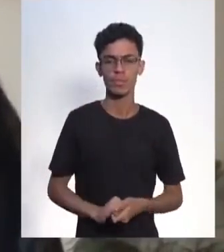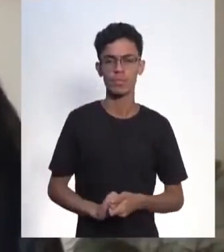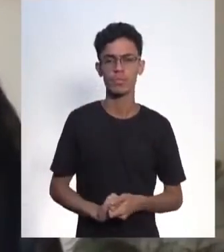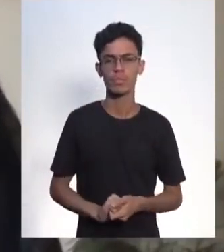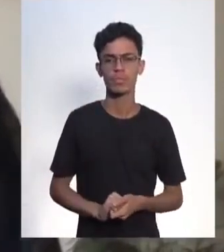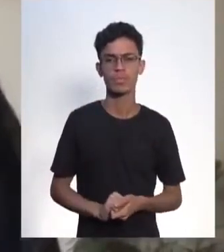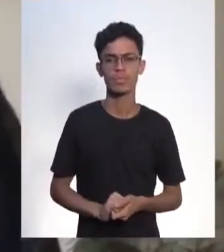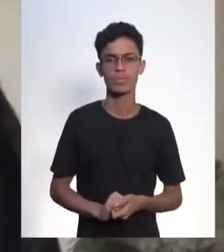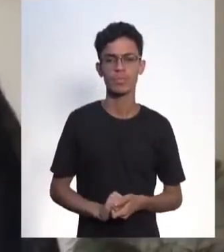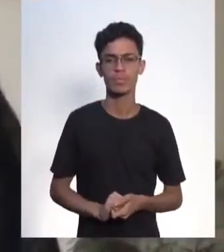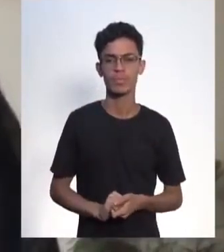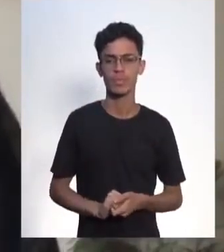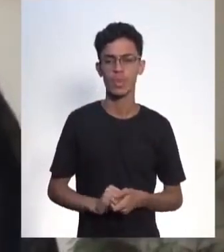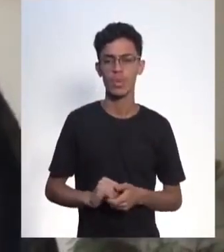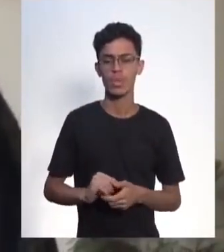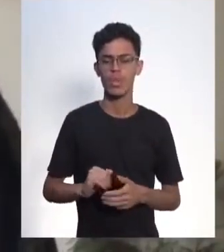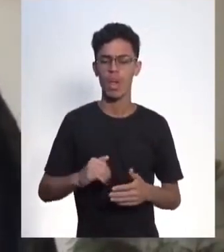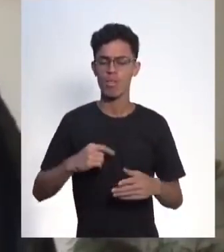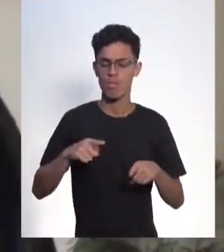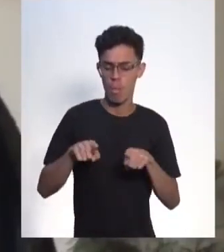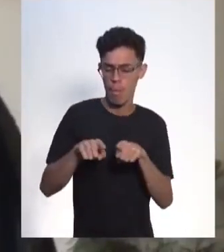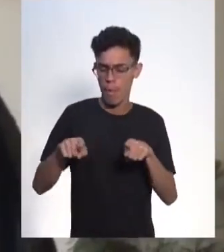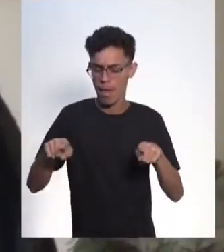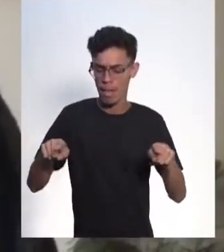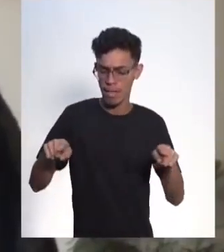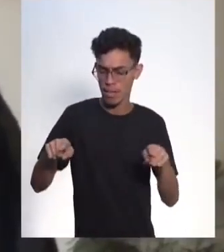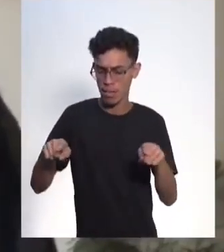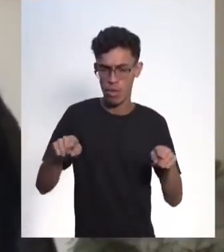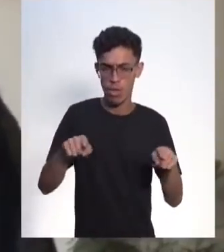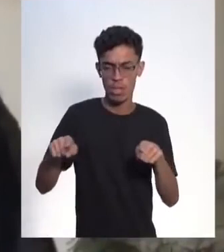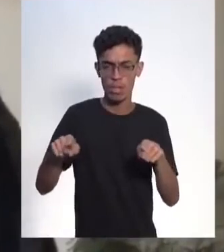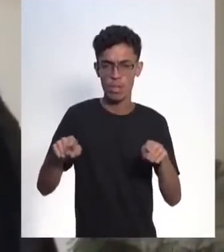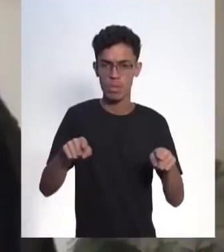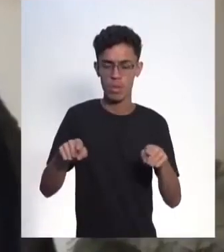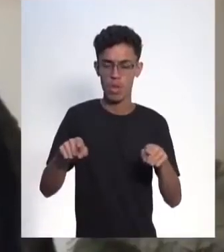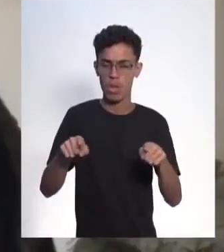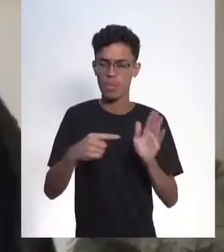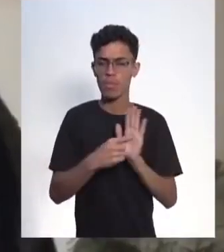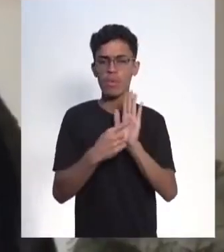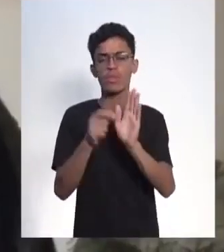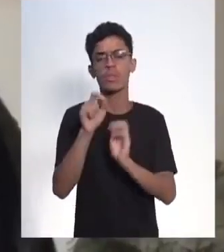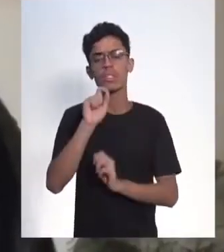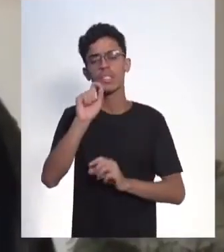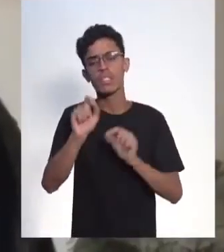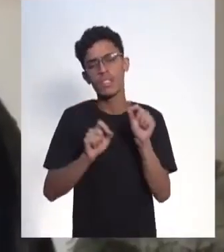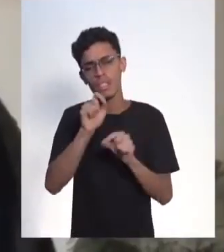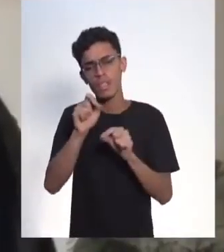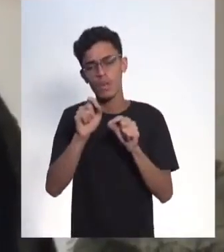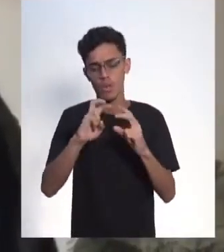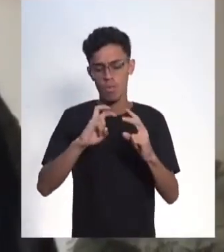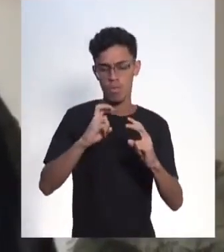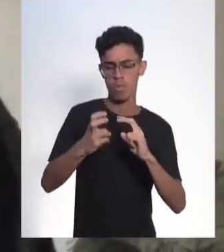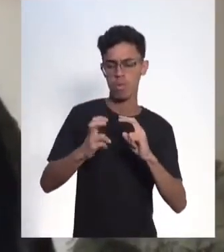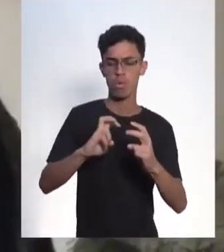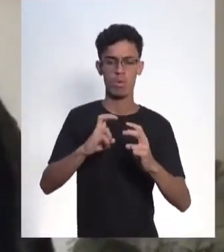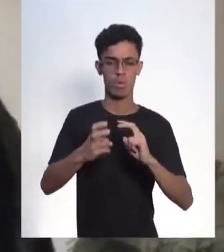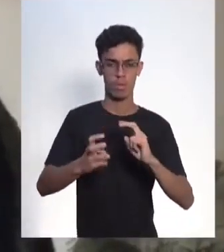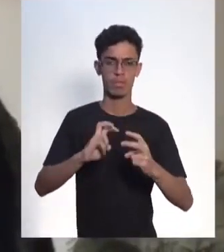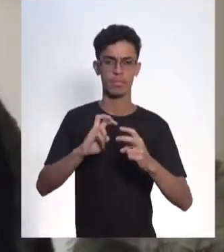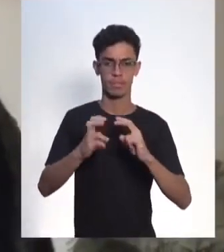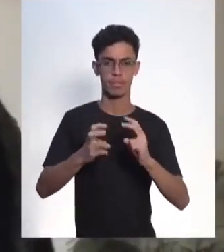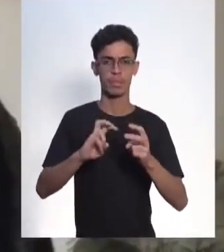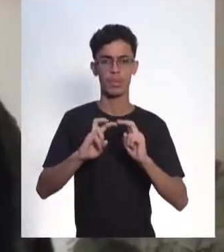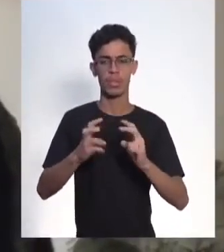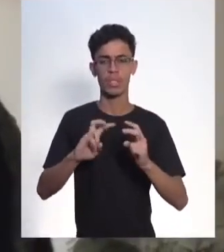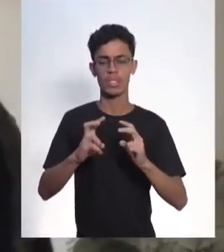militar. A crônica do período vem mostrando que os capoeiras, eles conseguiram conter um levante que já